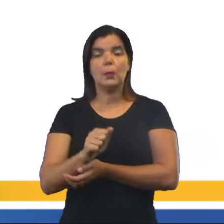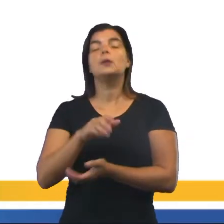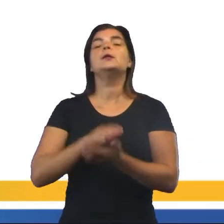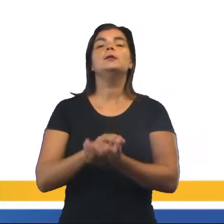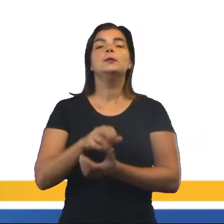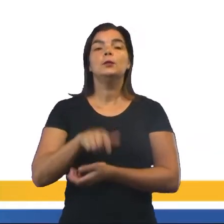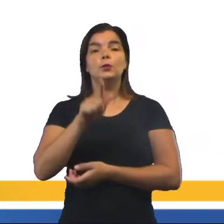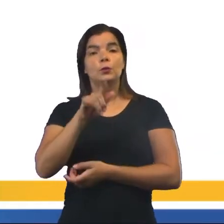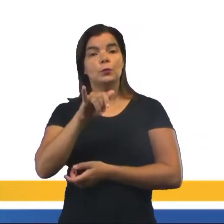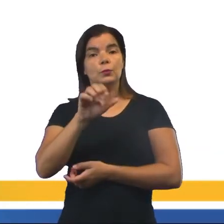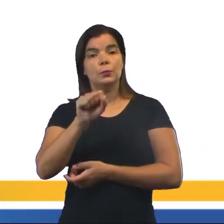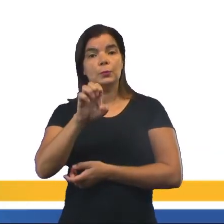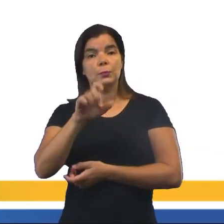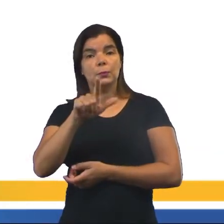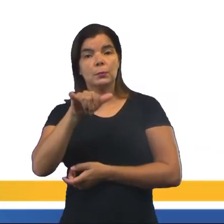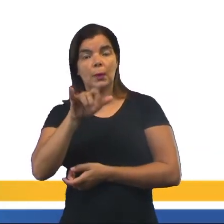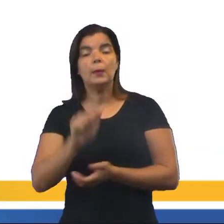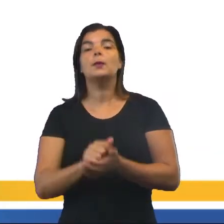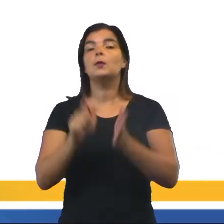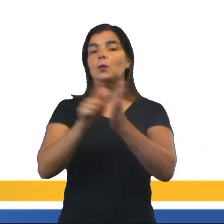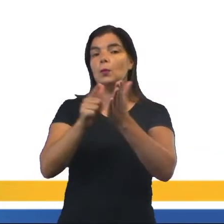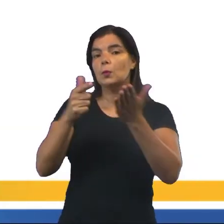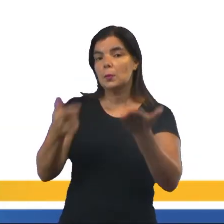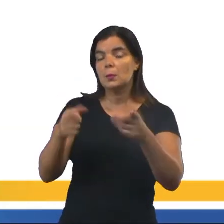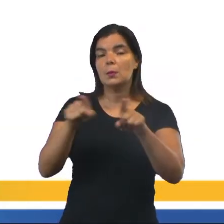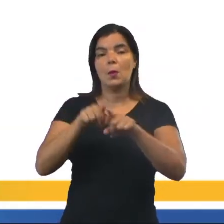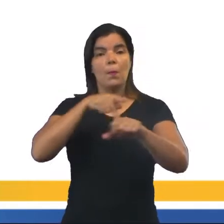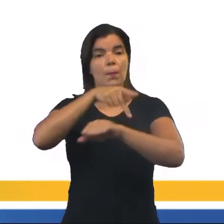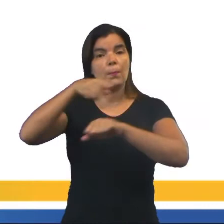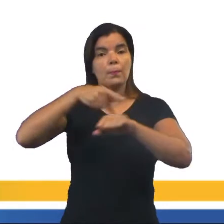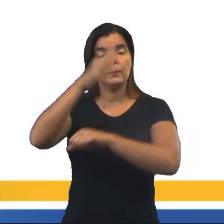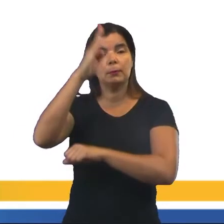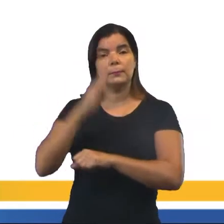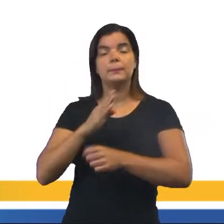Carino, publicado no jornal É o País Brasil.